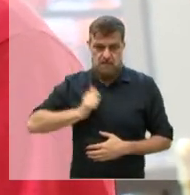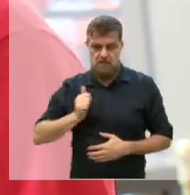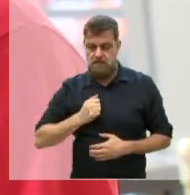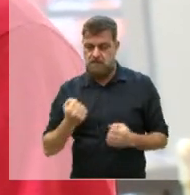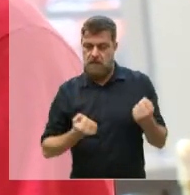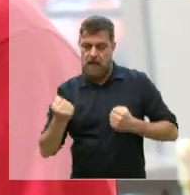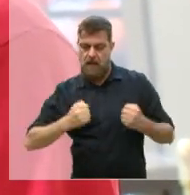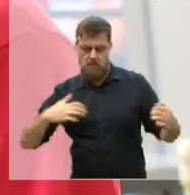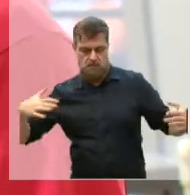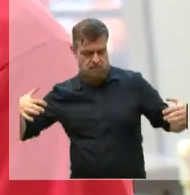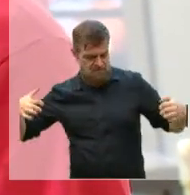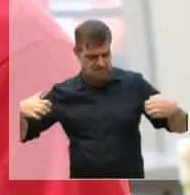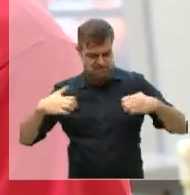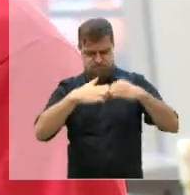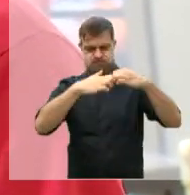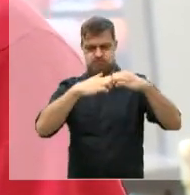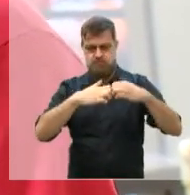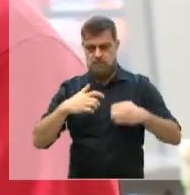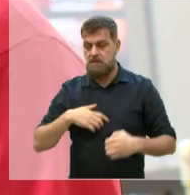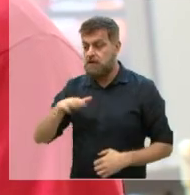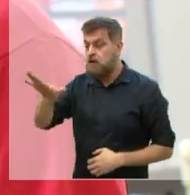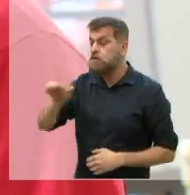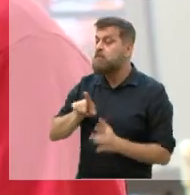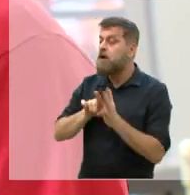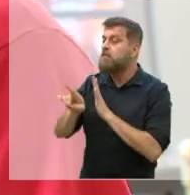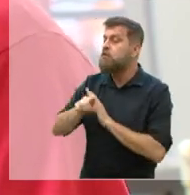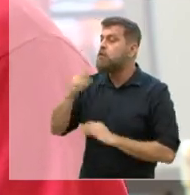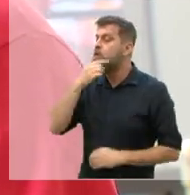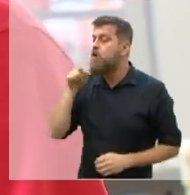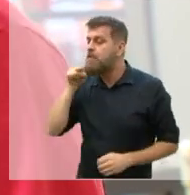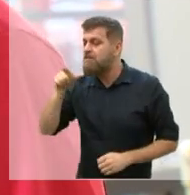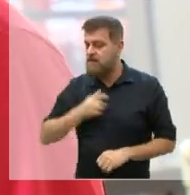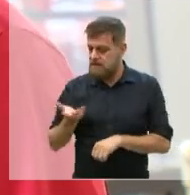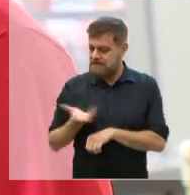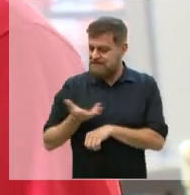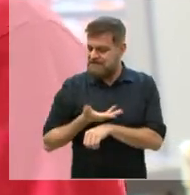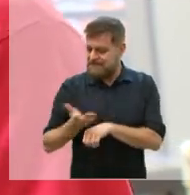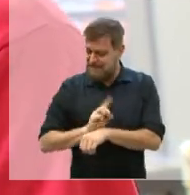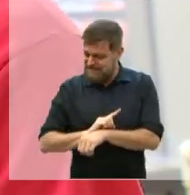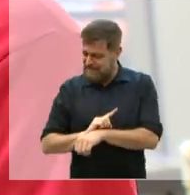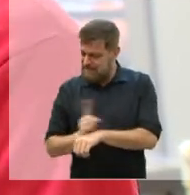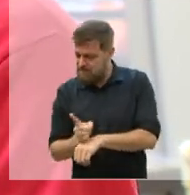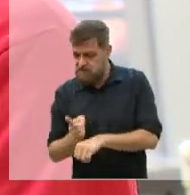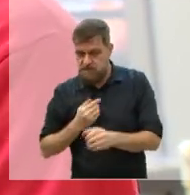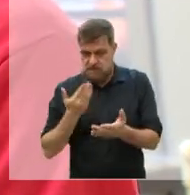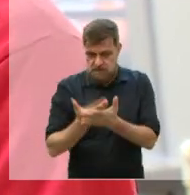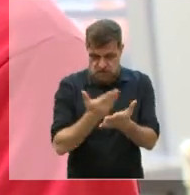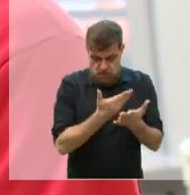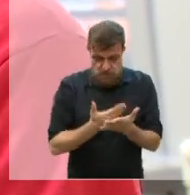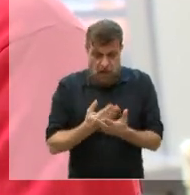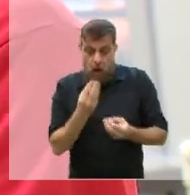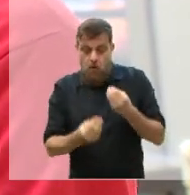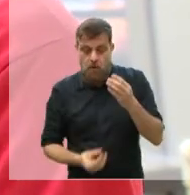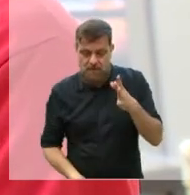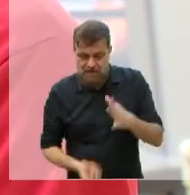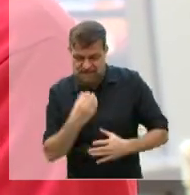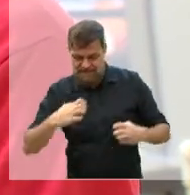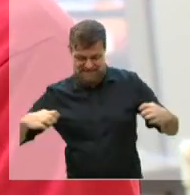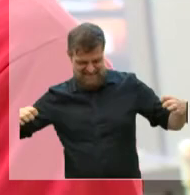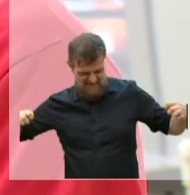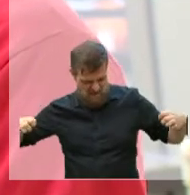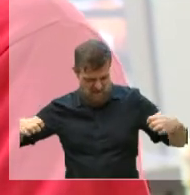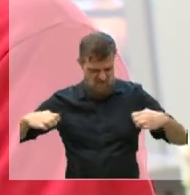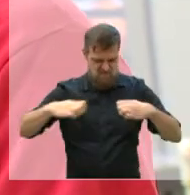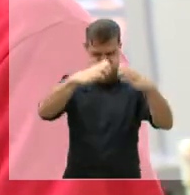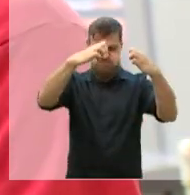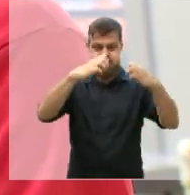lá e entrevistou o cara que bateu. E ele disse, estou a certa velocidade. Se a gente estudar como é que isso funciona ali,